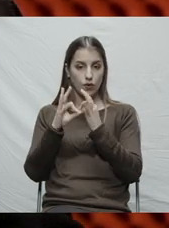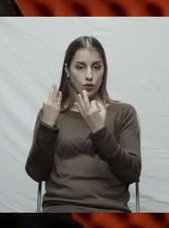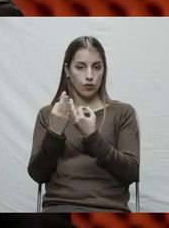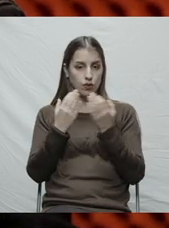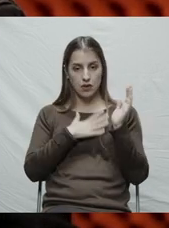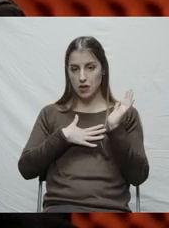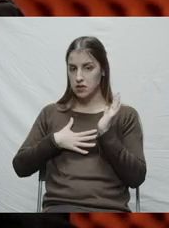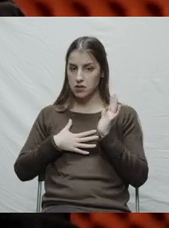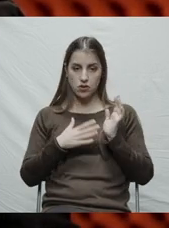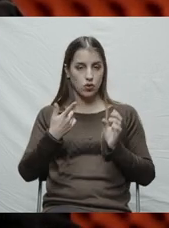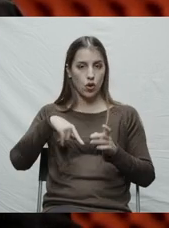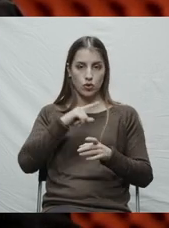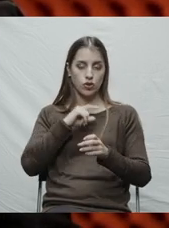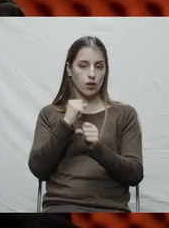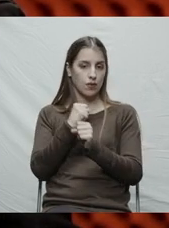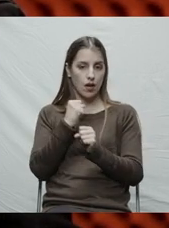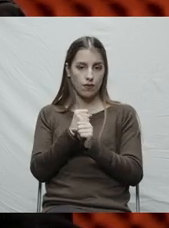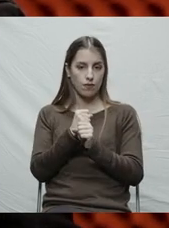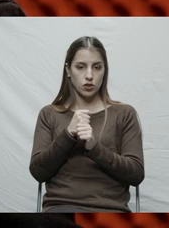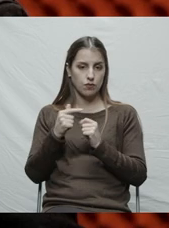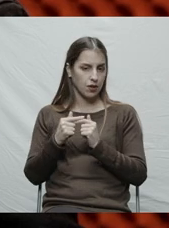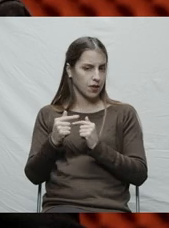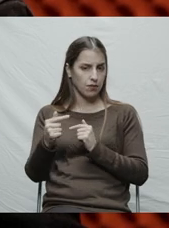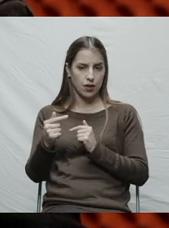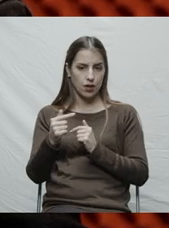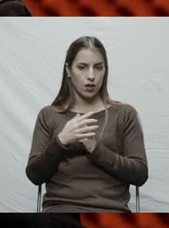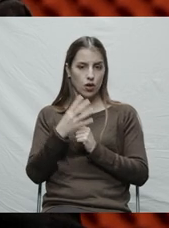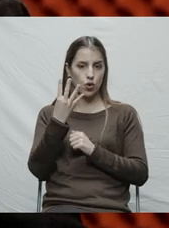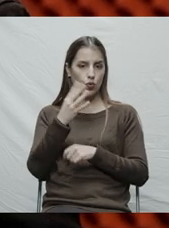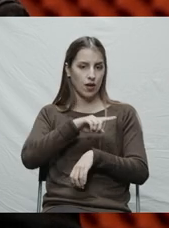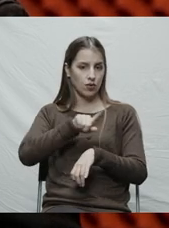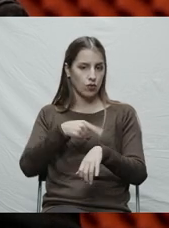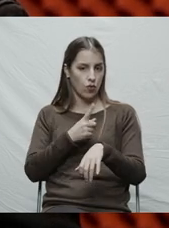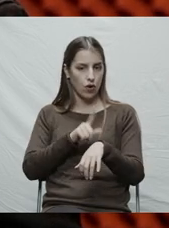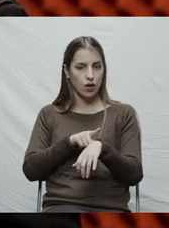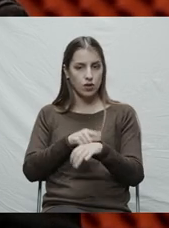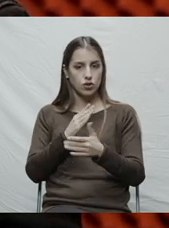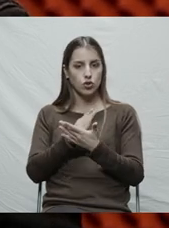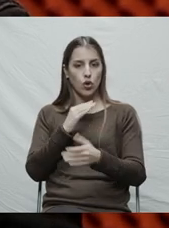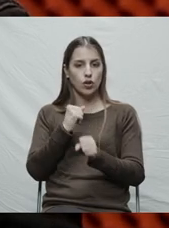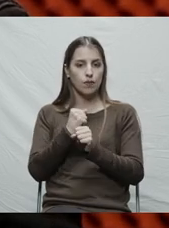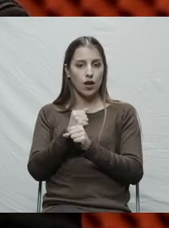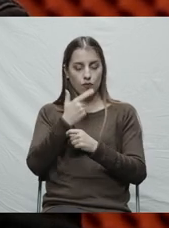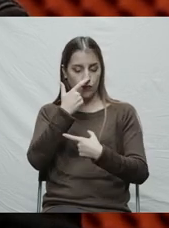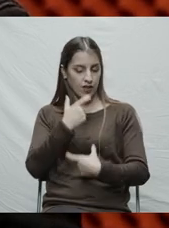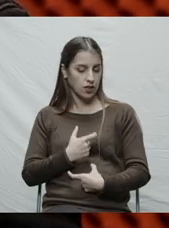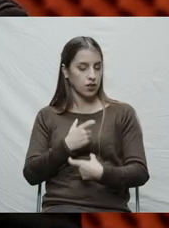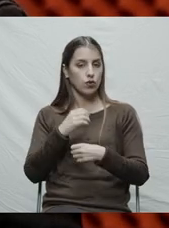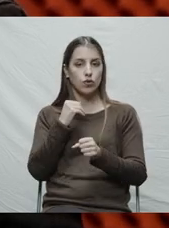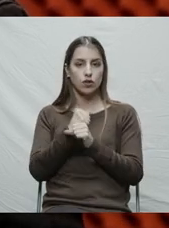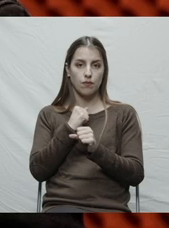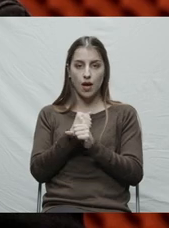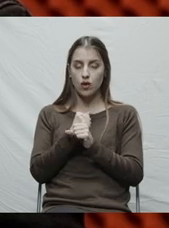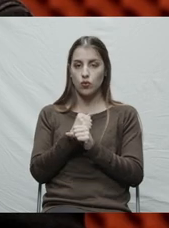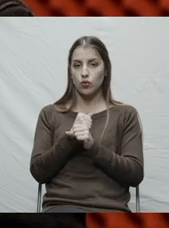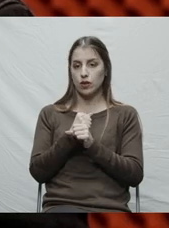trabalhávamos todos os dias, à volta de 4 horas, só com trabalho físico e de improvisação e com treinos